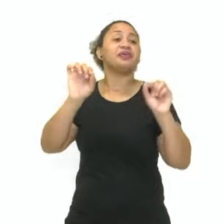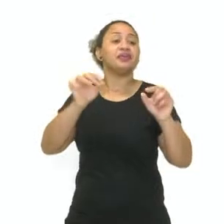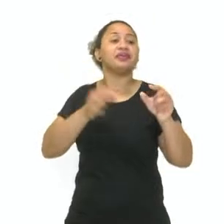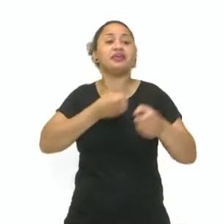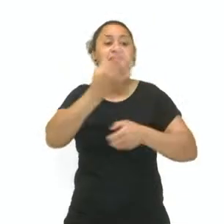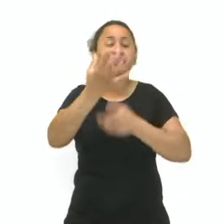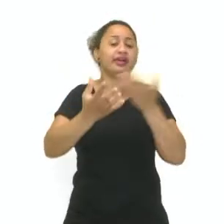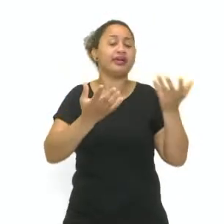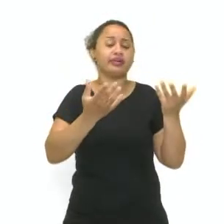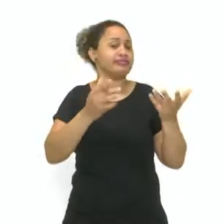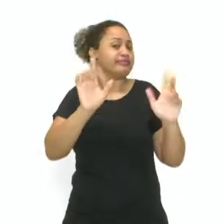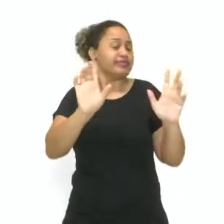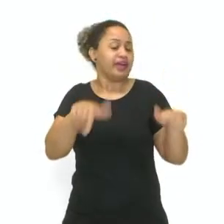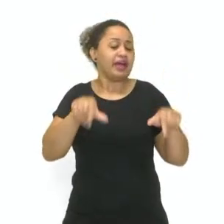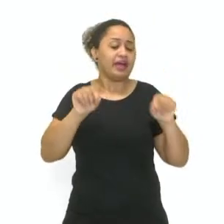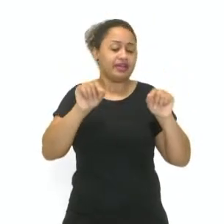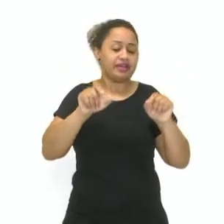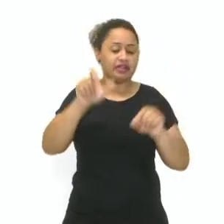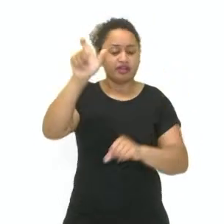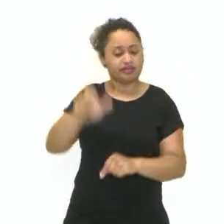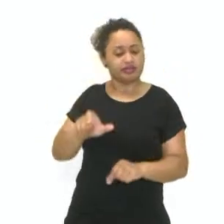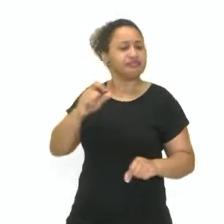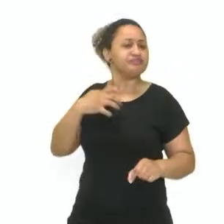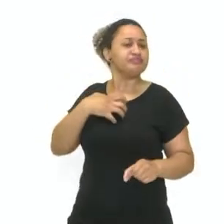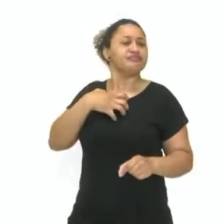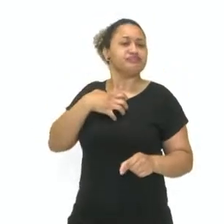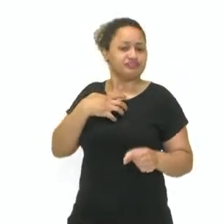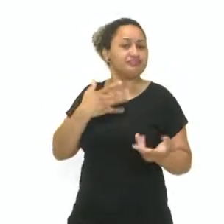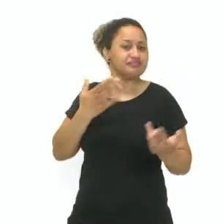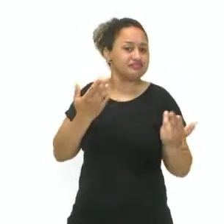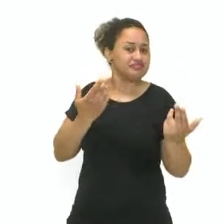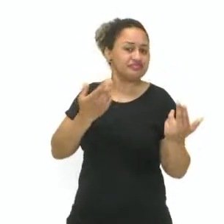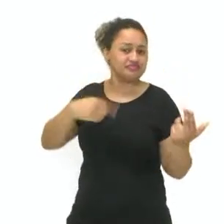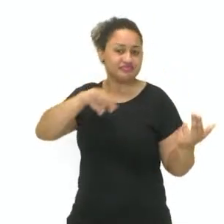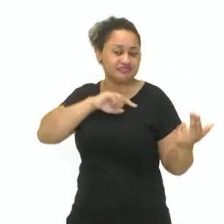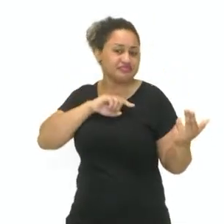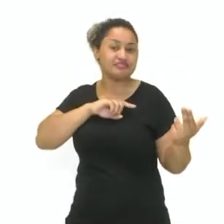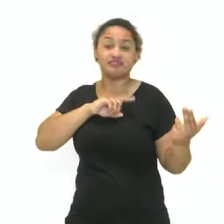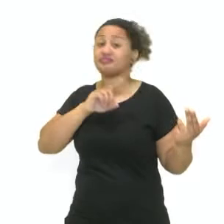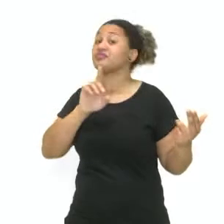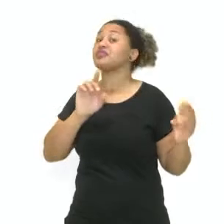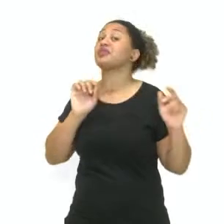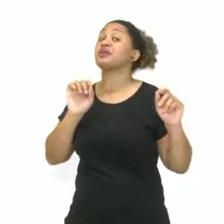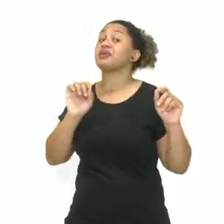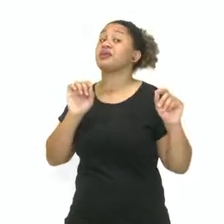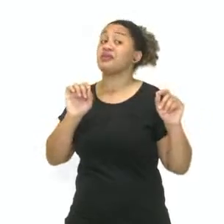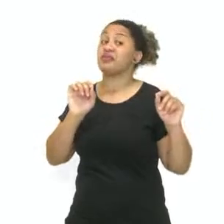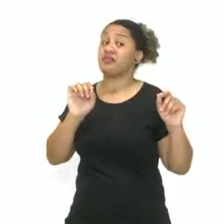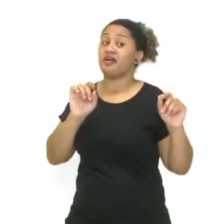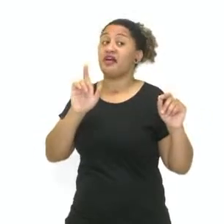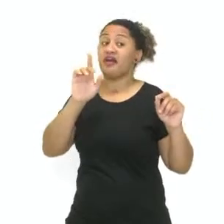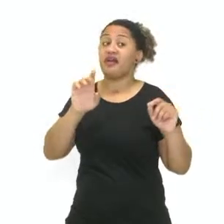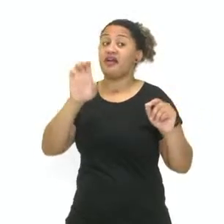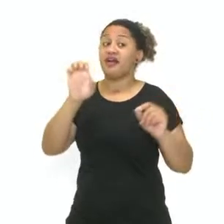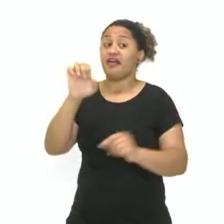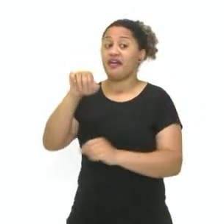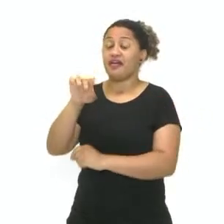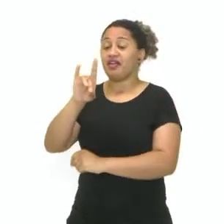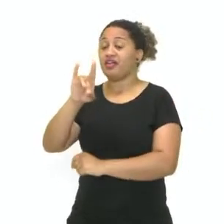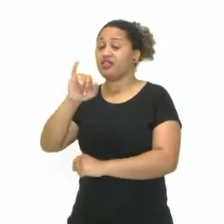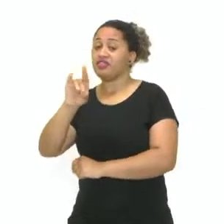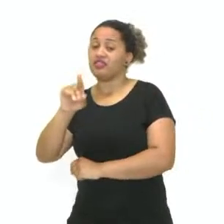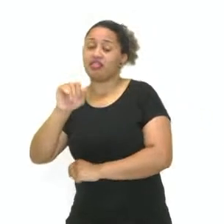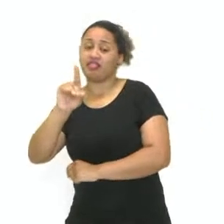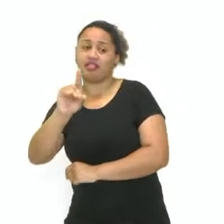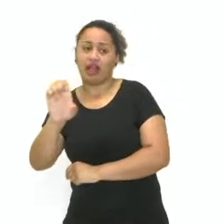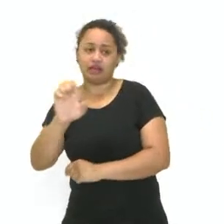porte não é gente de carne assim como nós? Não, não é gente, é entidade. Em vão nos